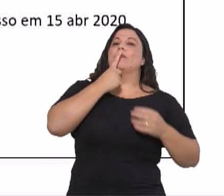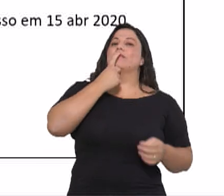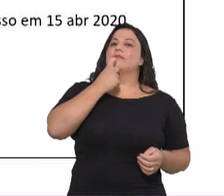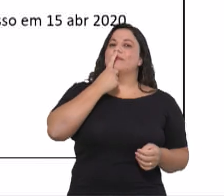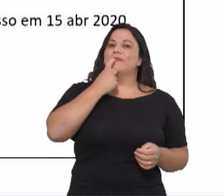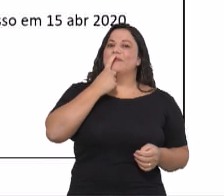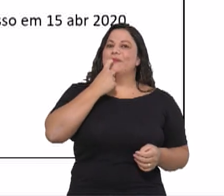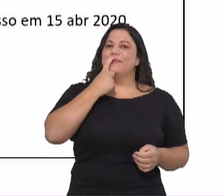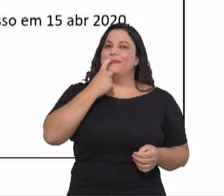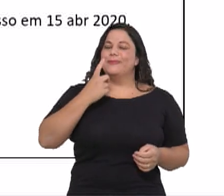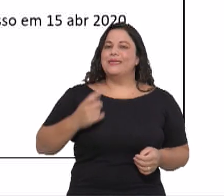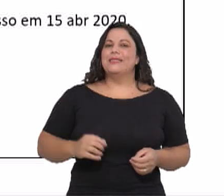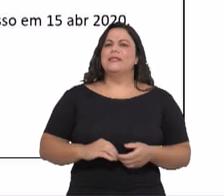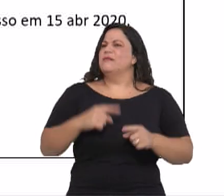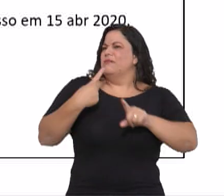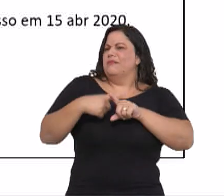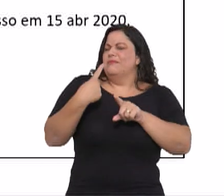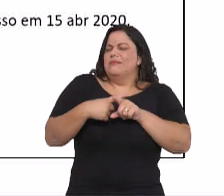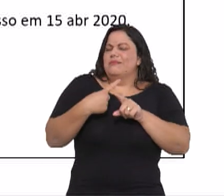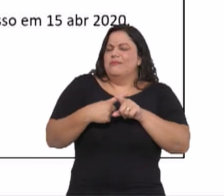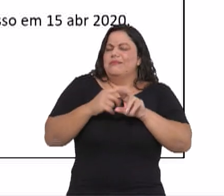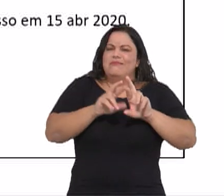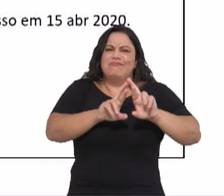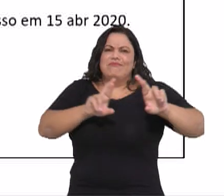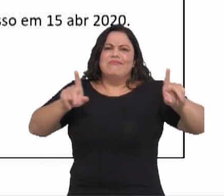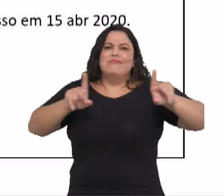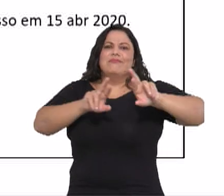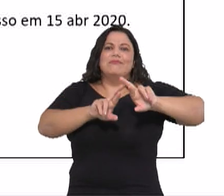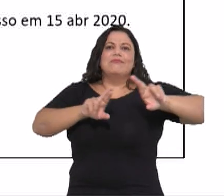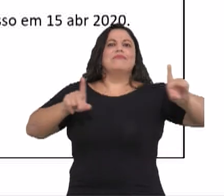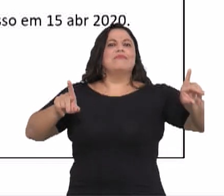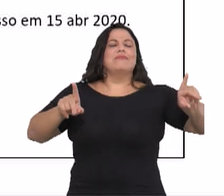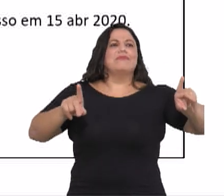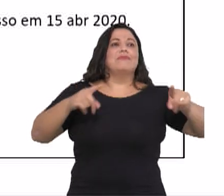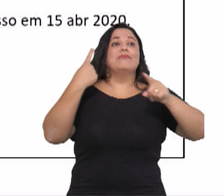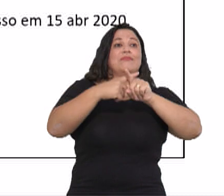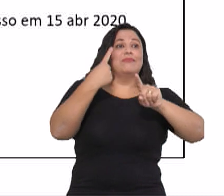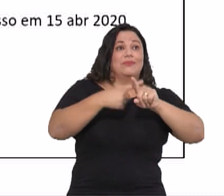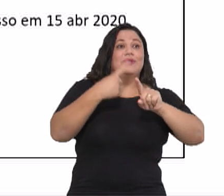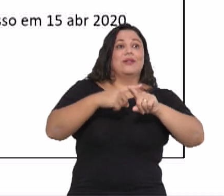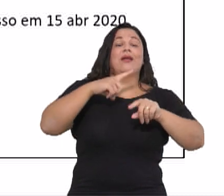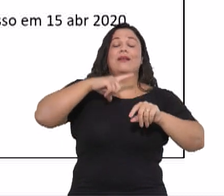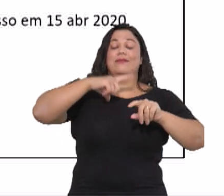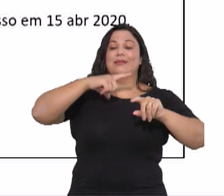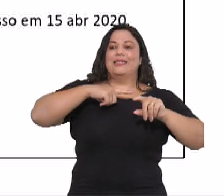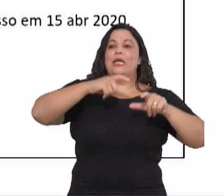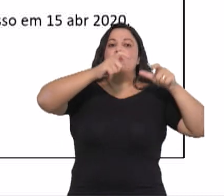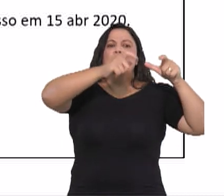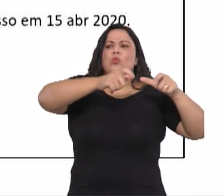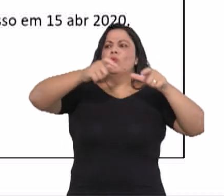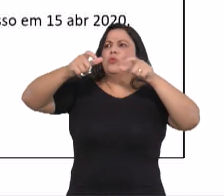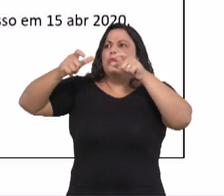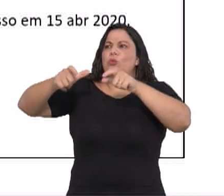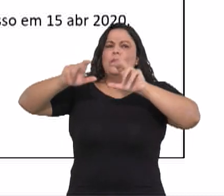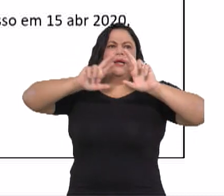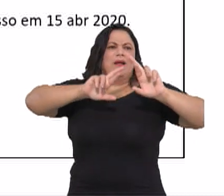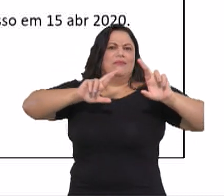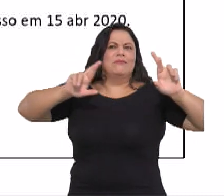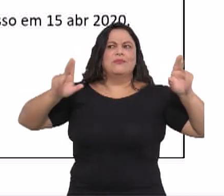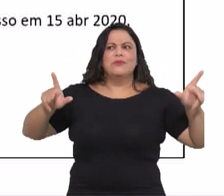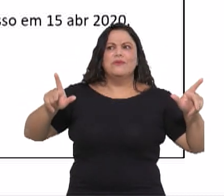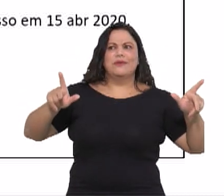a cor vermelha. Por que será que elas estão diferentes? Porque eu tenho locais diferentes de